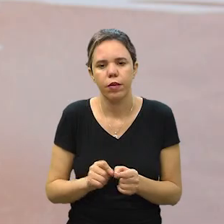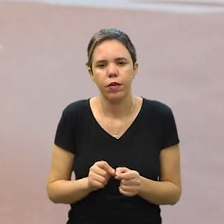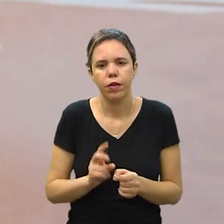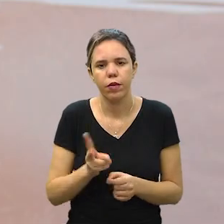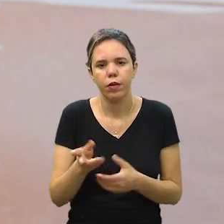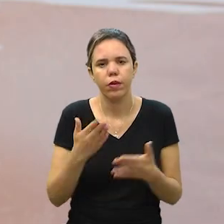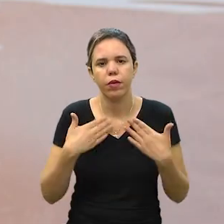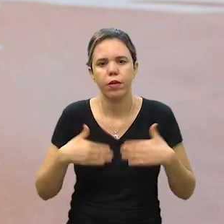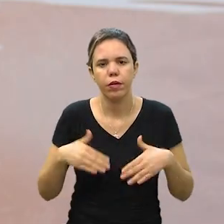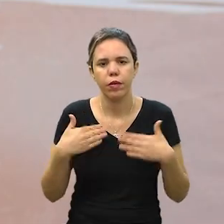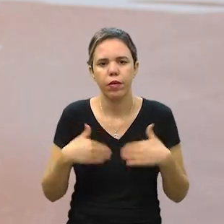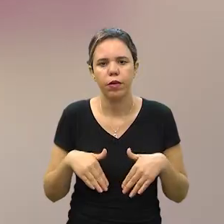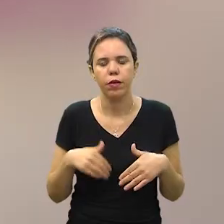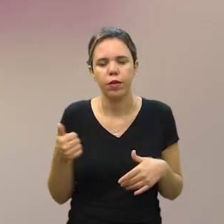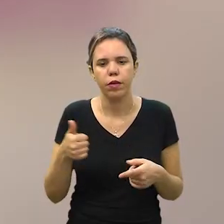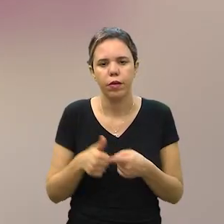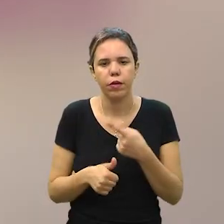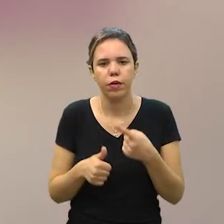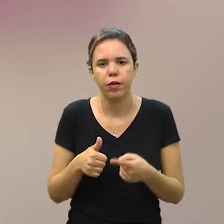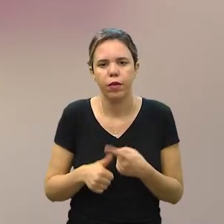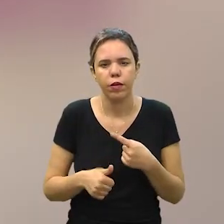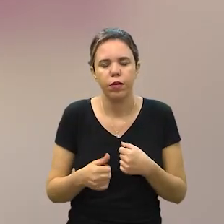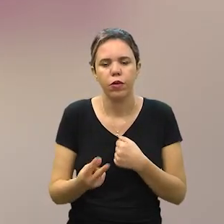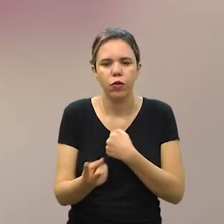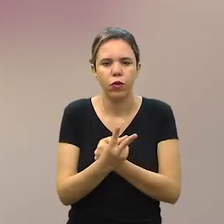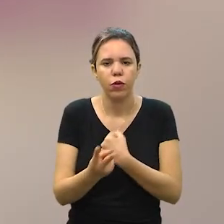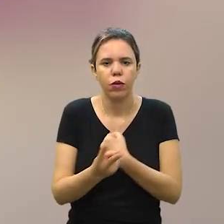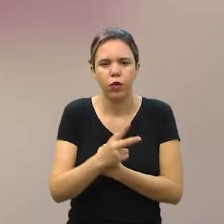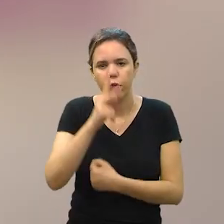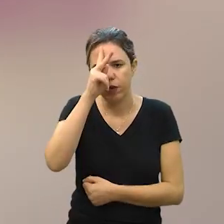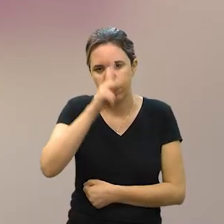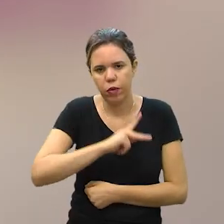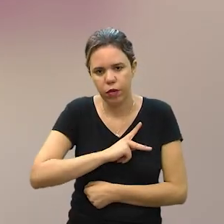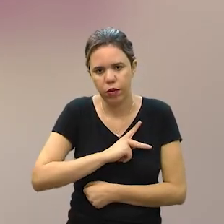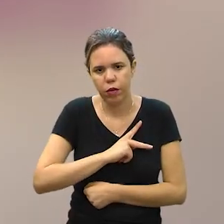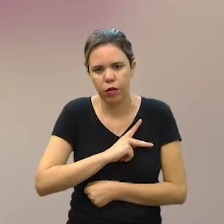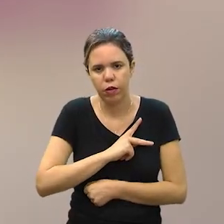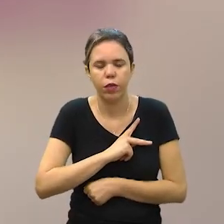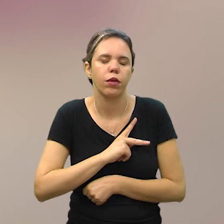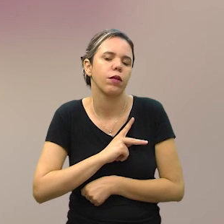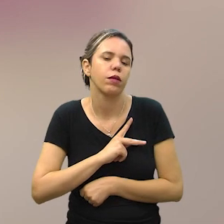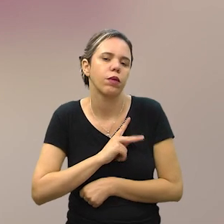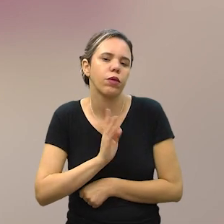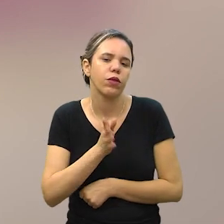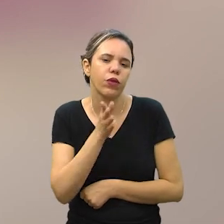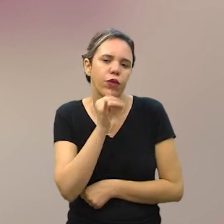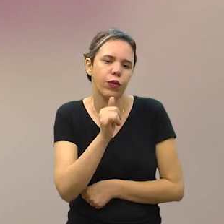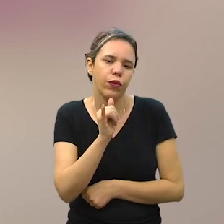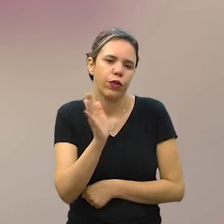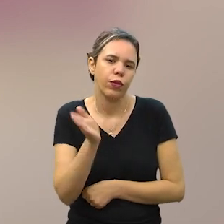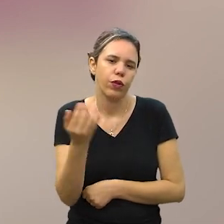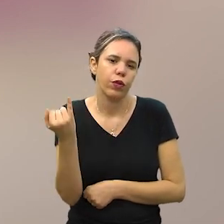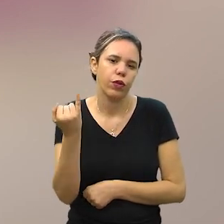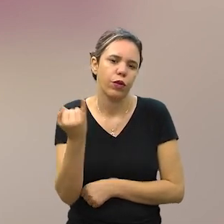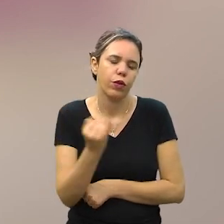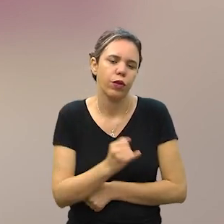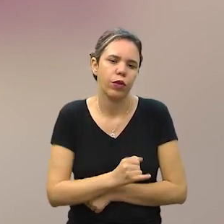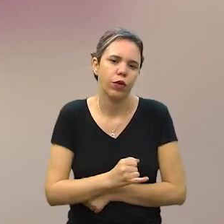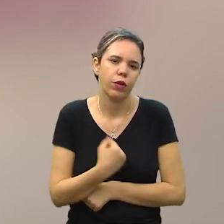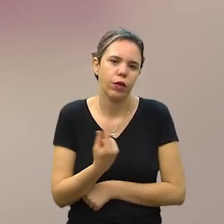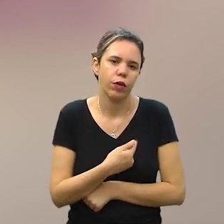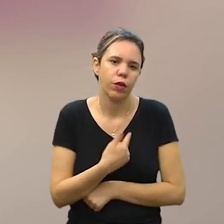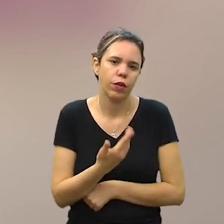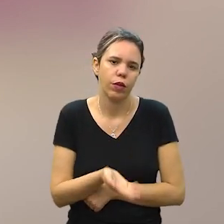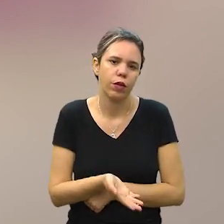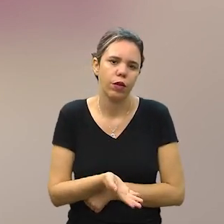para se manter tranquilo? Primeiramente, o autocuidado é olhar para si, né? Aquilo que eu já comentei aqui, é importante